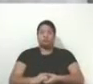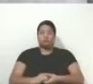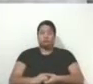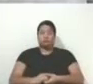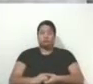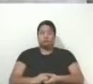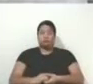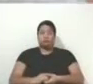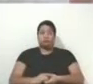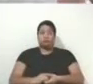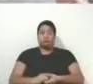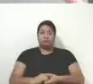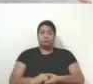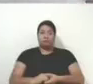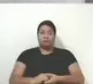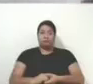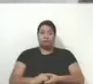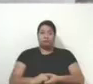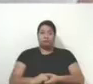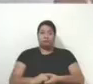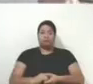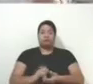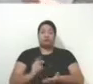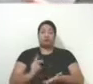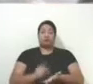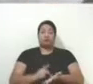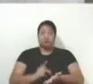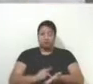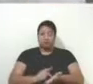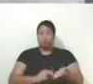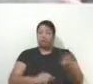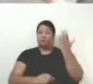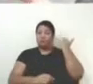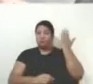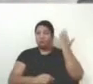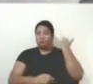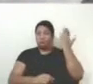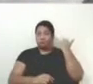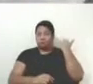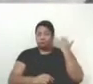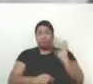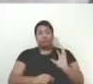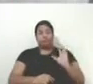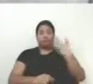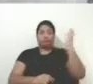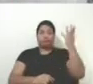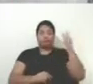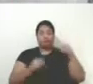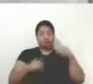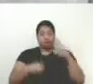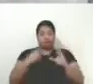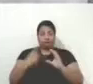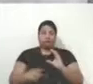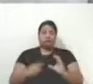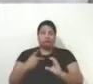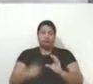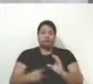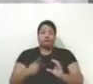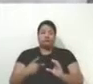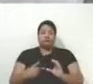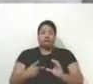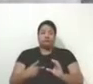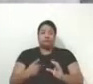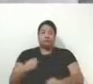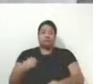Realmente, se na época acontecia isso aqui na Câmara, nossos